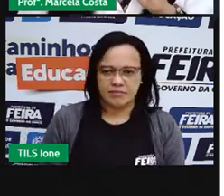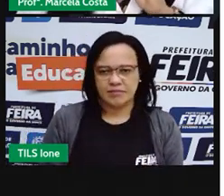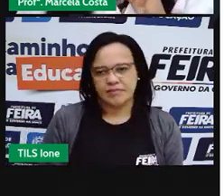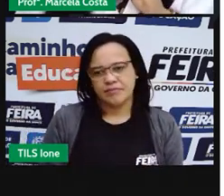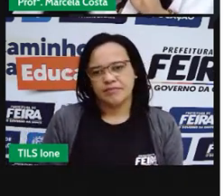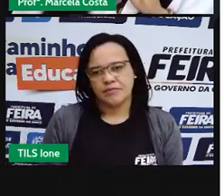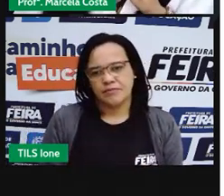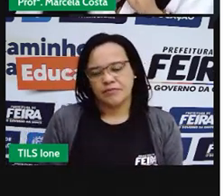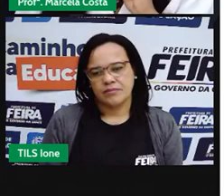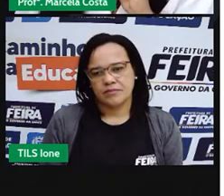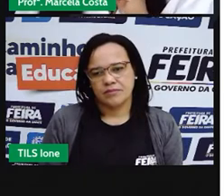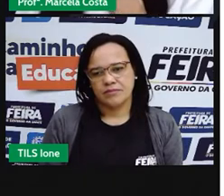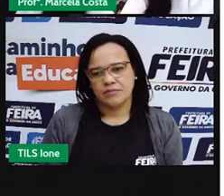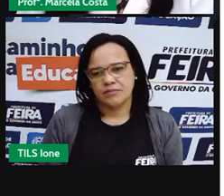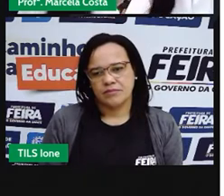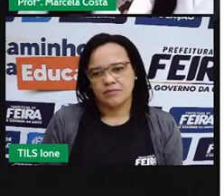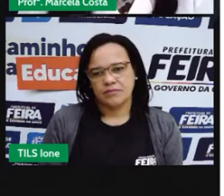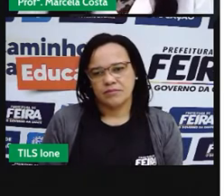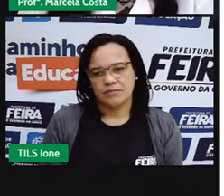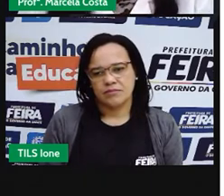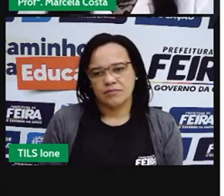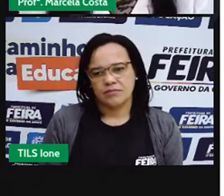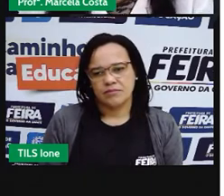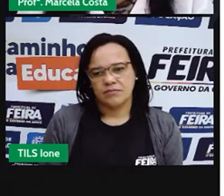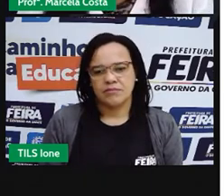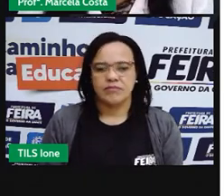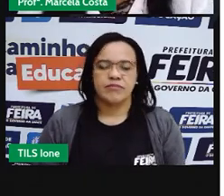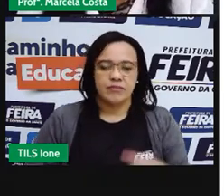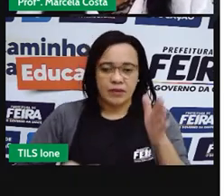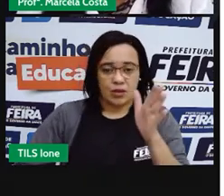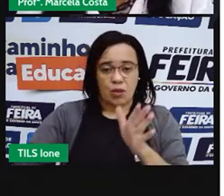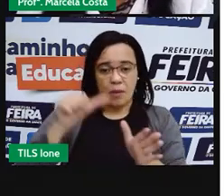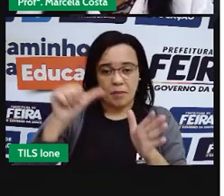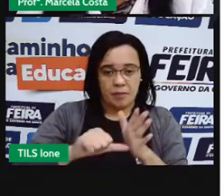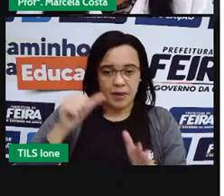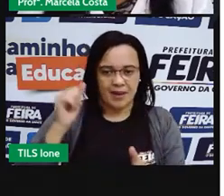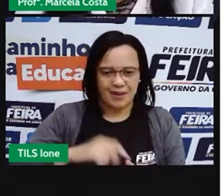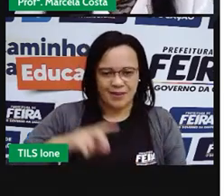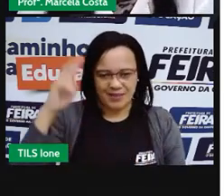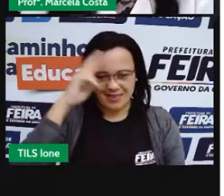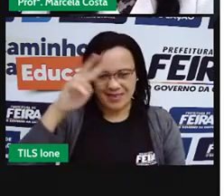Então, o primeiro curso vai ser a Branca de Neve.